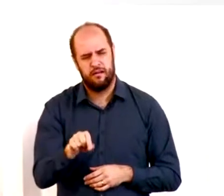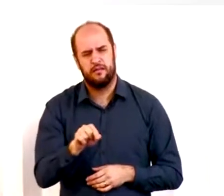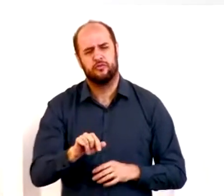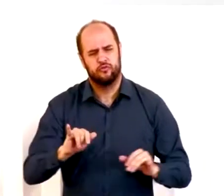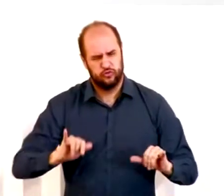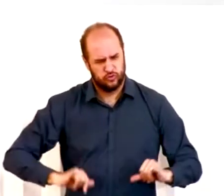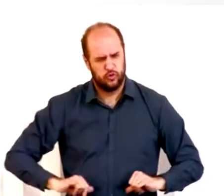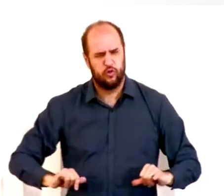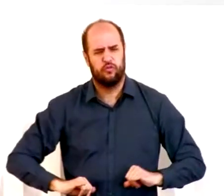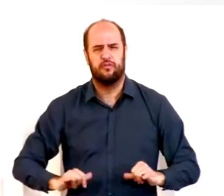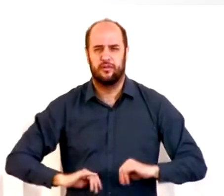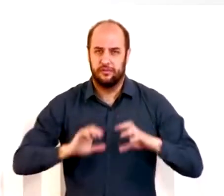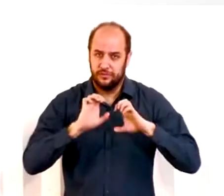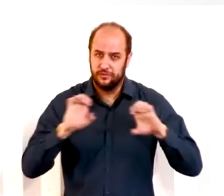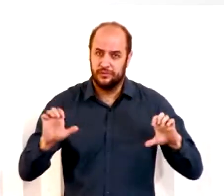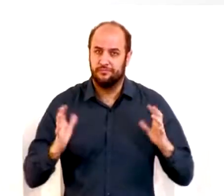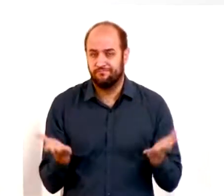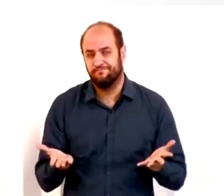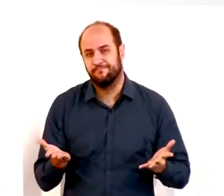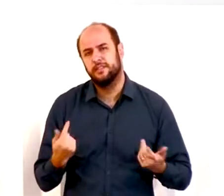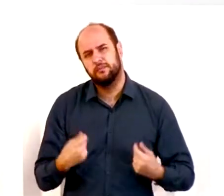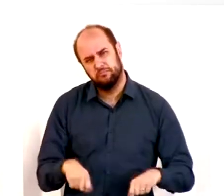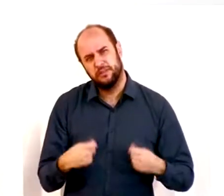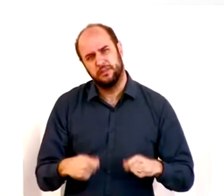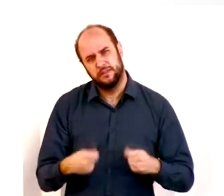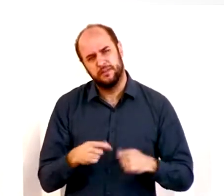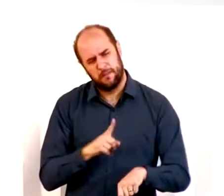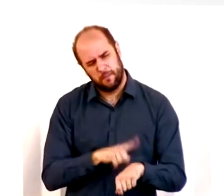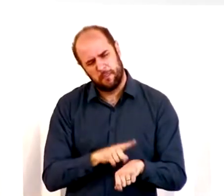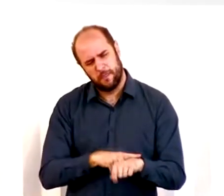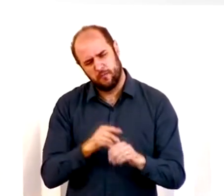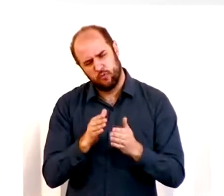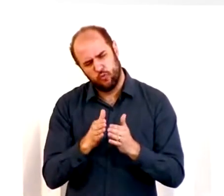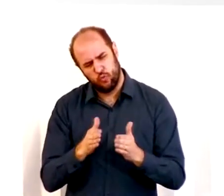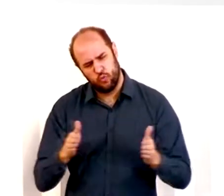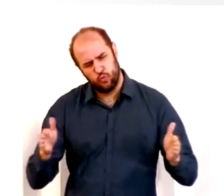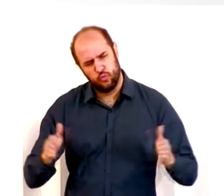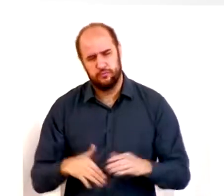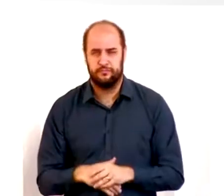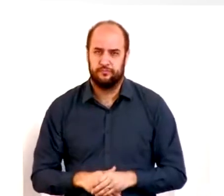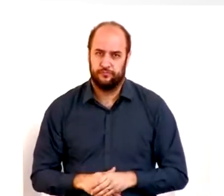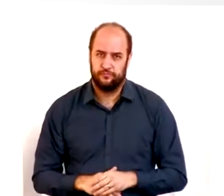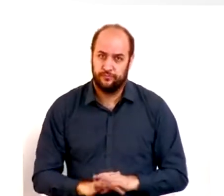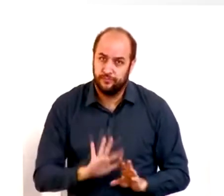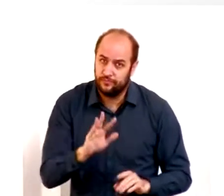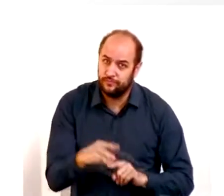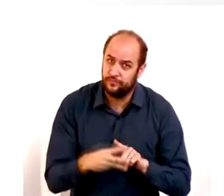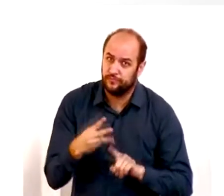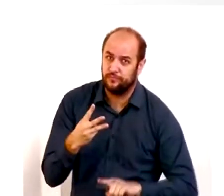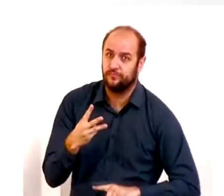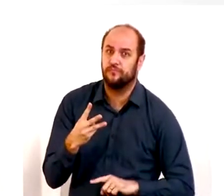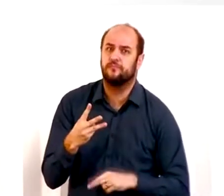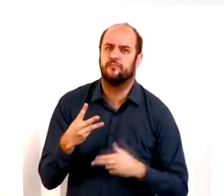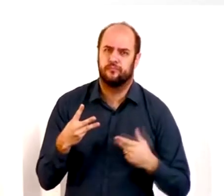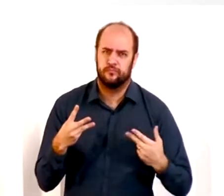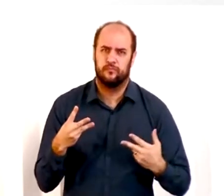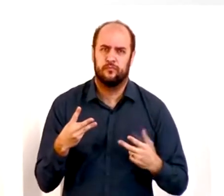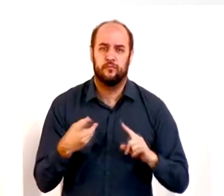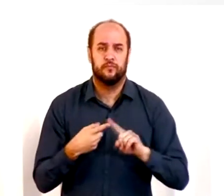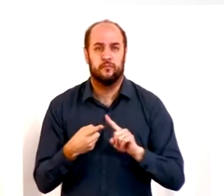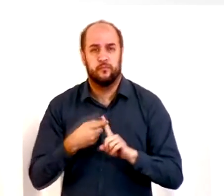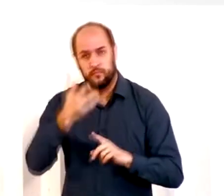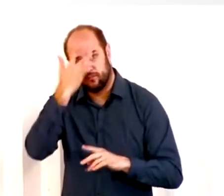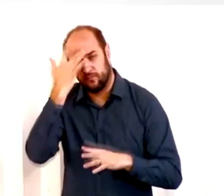pelo Evangelho. É com o tempo mesmo. Então aqui nós temos pelo menos 3 testemunhos olhando para o texto, que alguém que